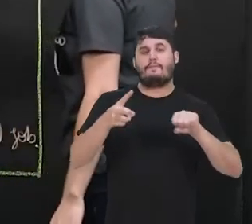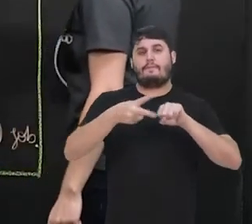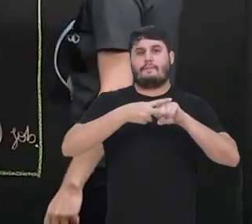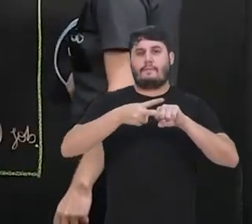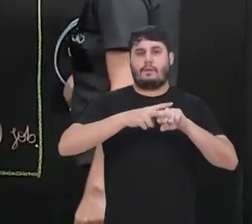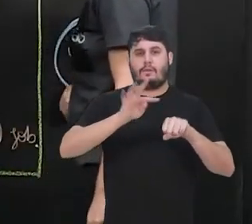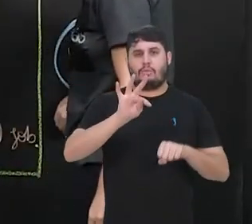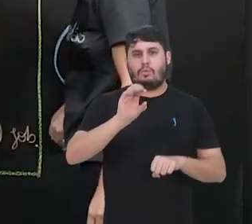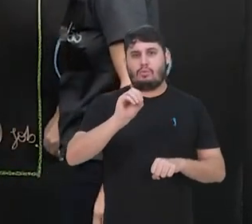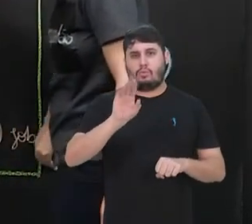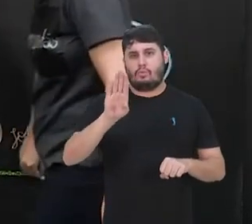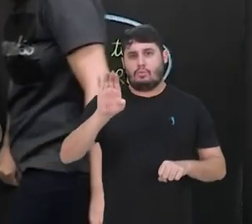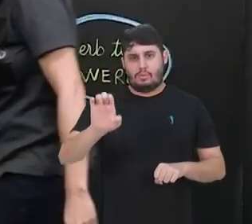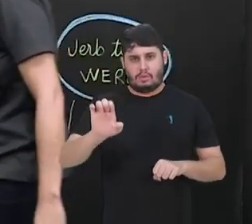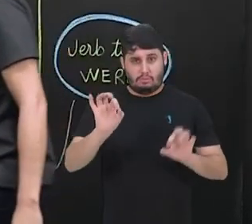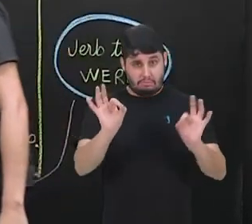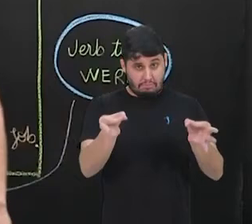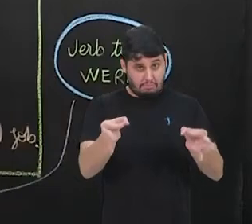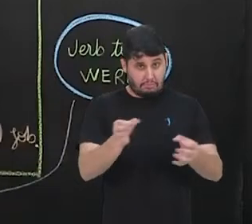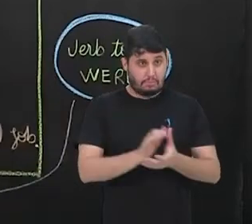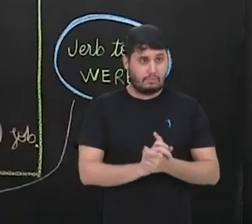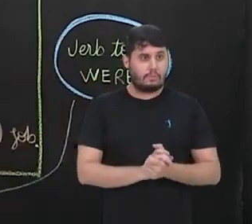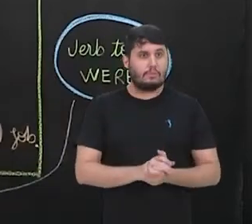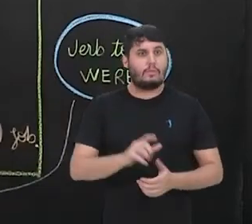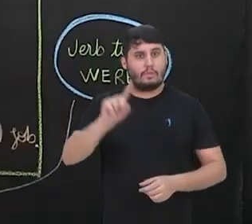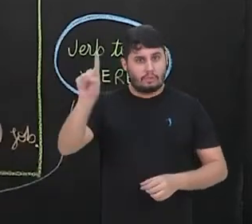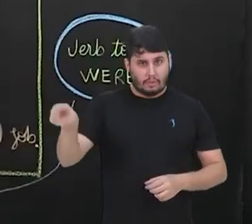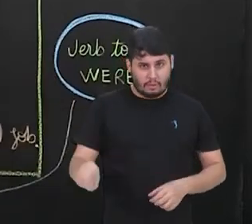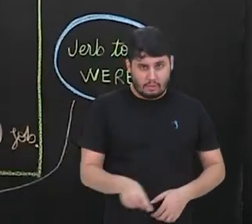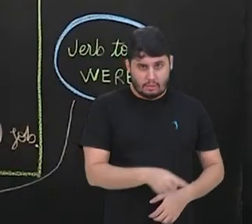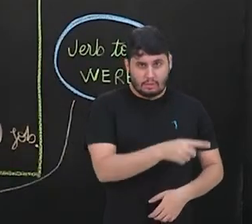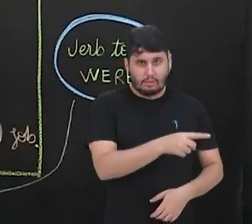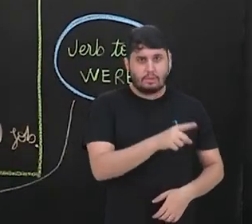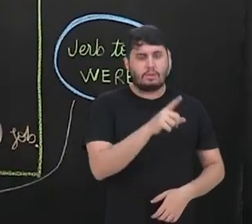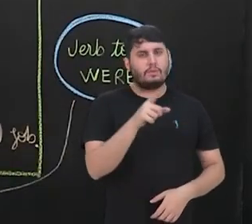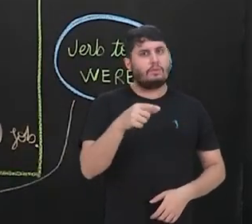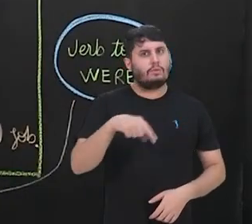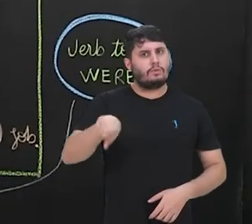para remeter a minha explicação.